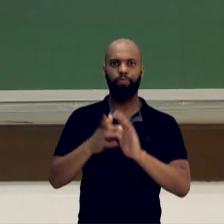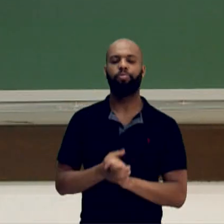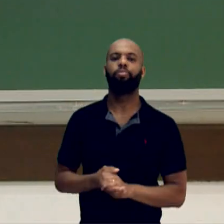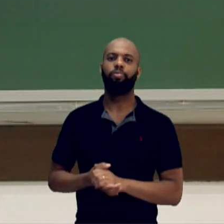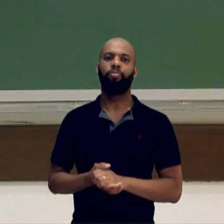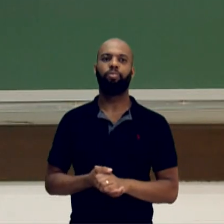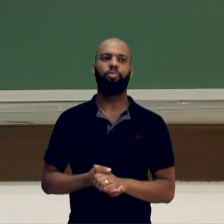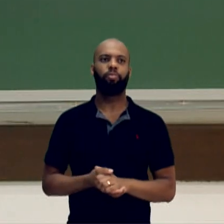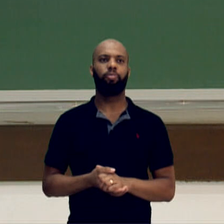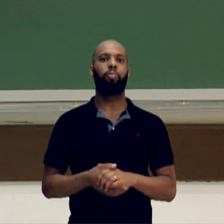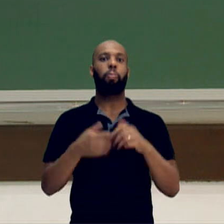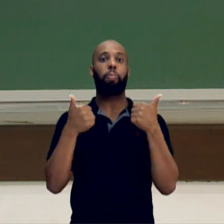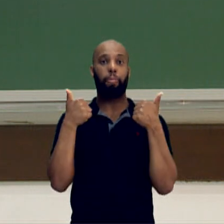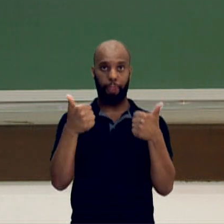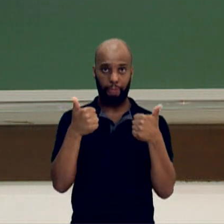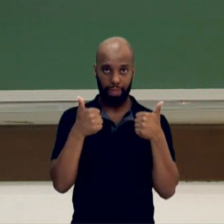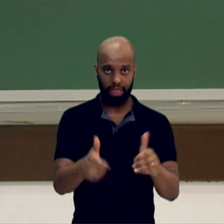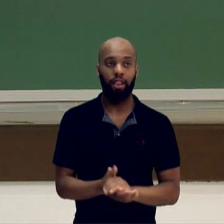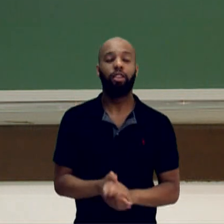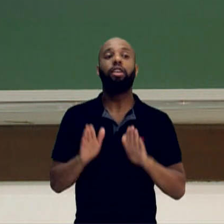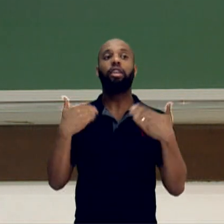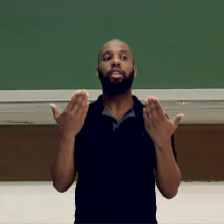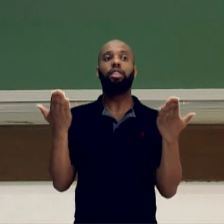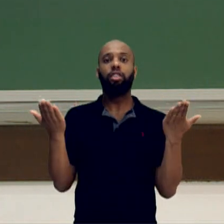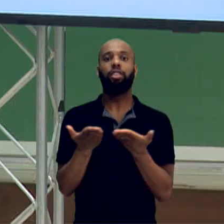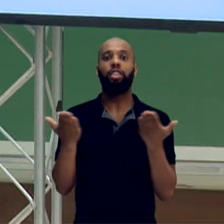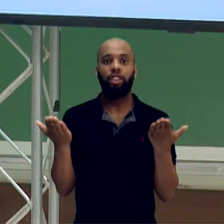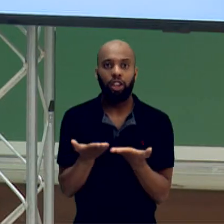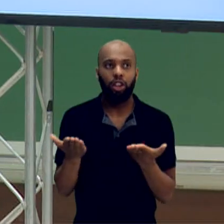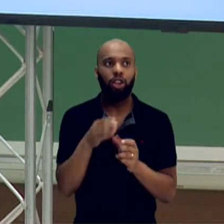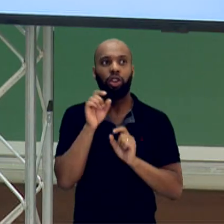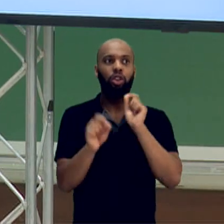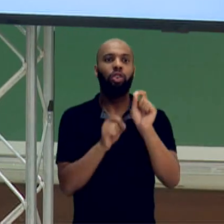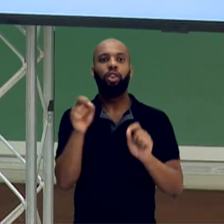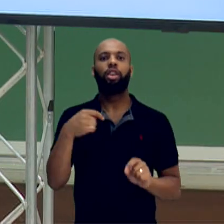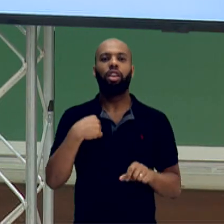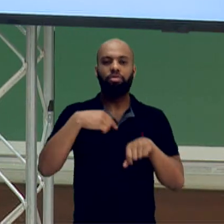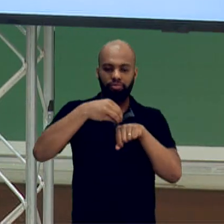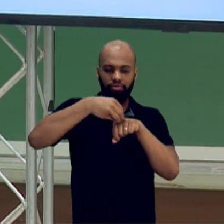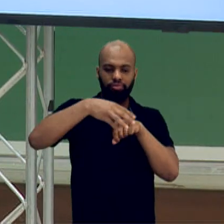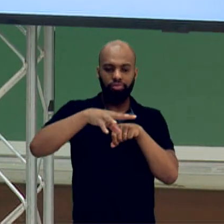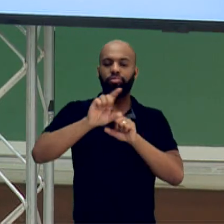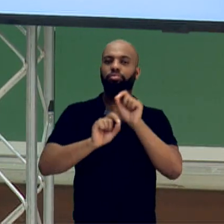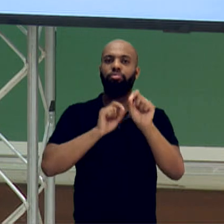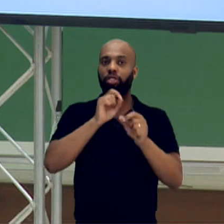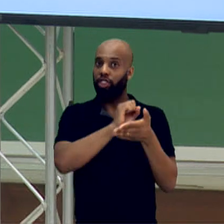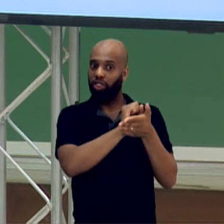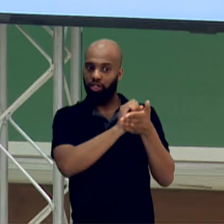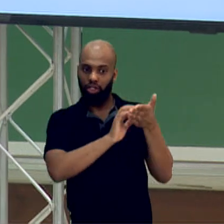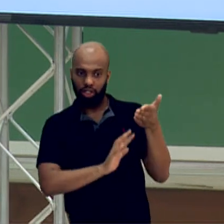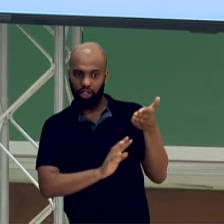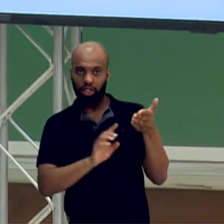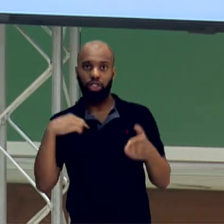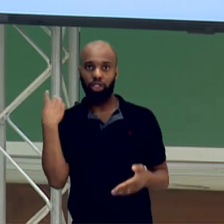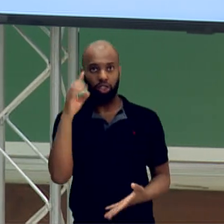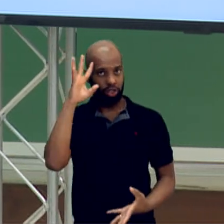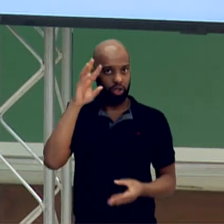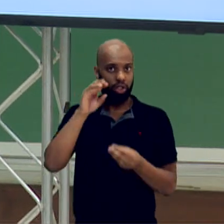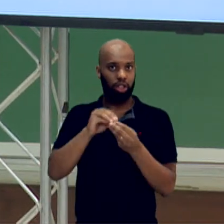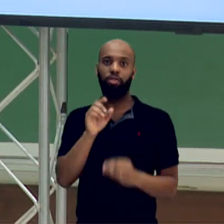ó. Não sei se vocês sabem, mas eu prometo para vocês que quando a gente estiver voltando a falar de comprimento, porque a gente vai voltar a